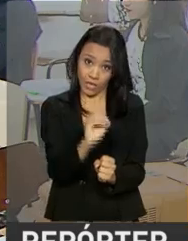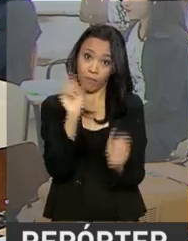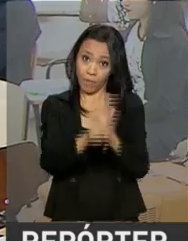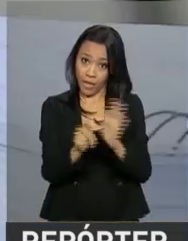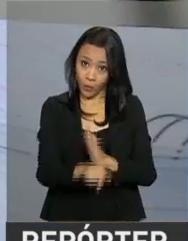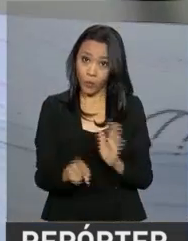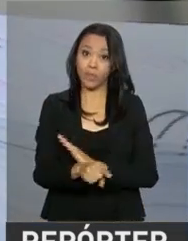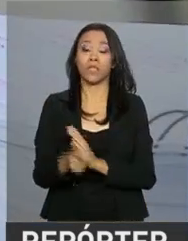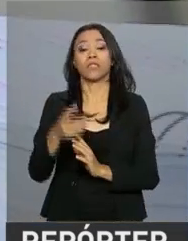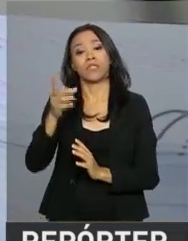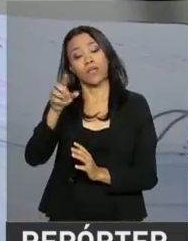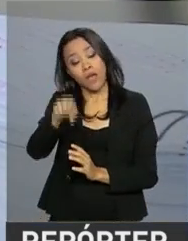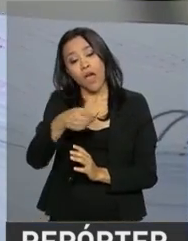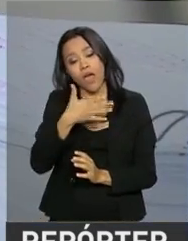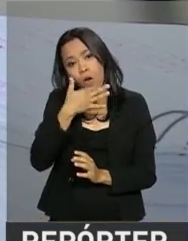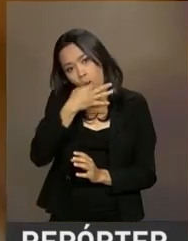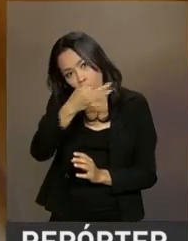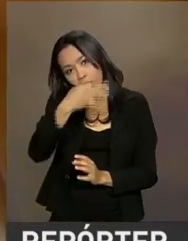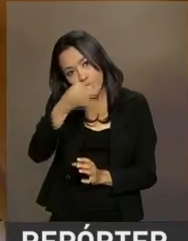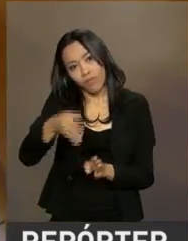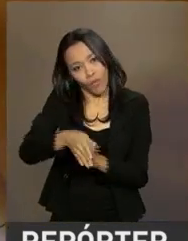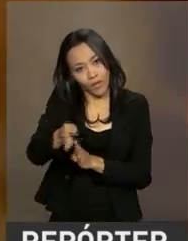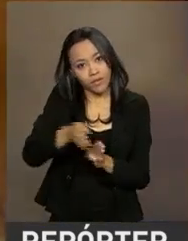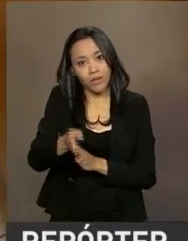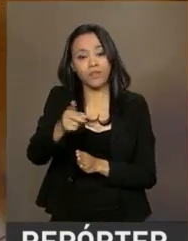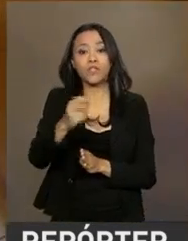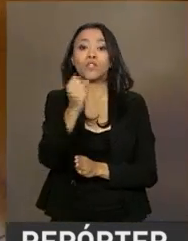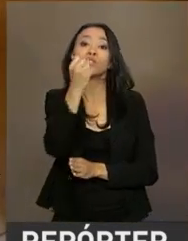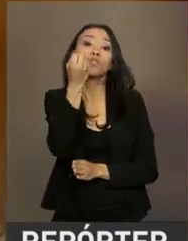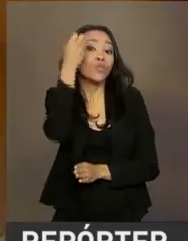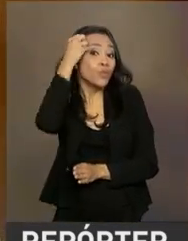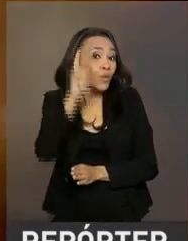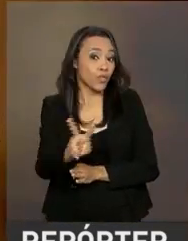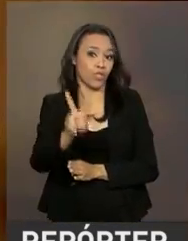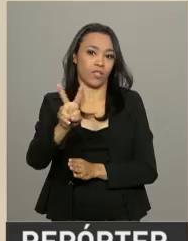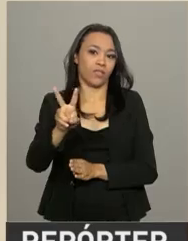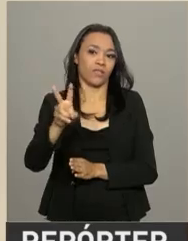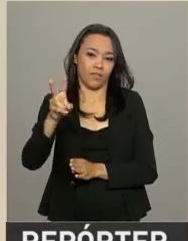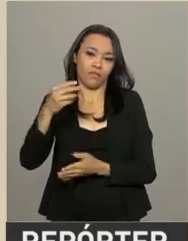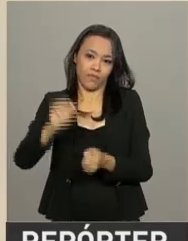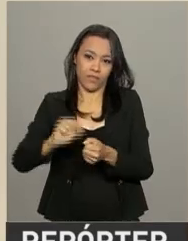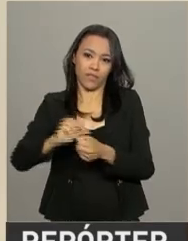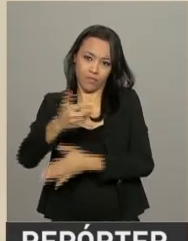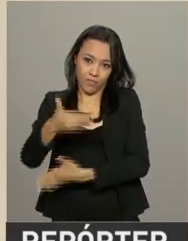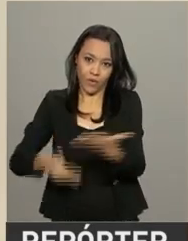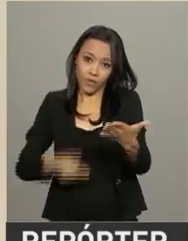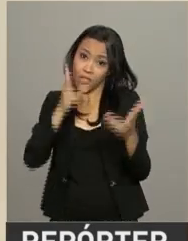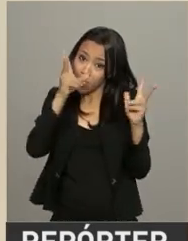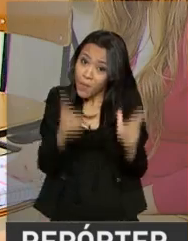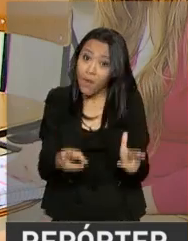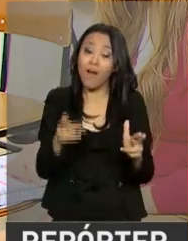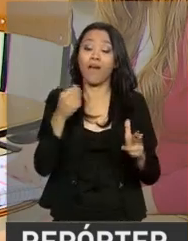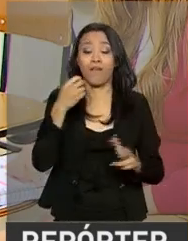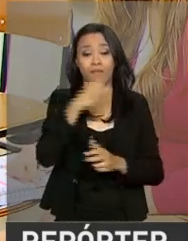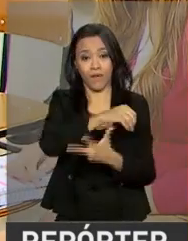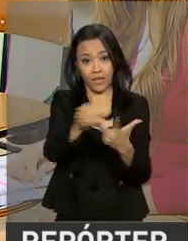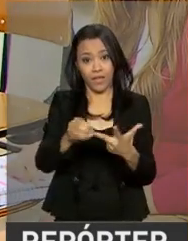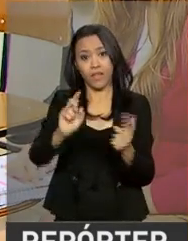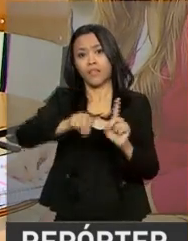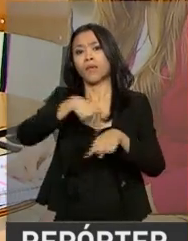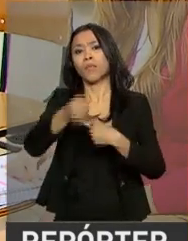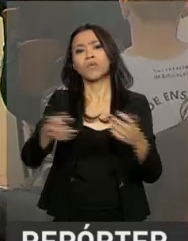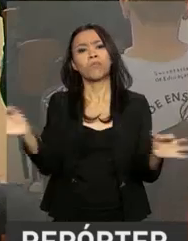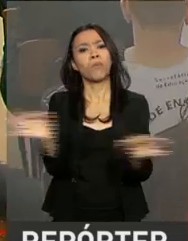longos o recomendável é que sejam feitos em dois dias assim como ocorre com o ENEM depois da prova O